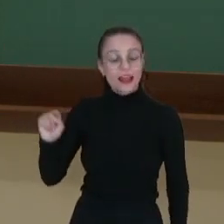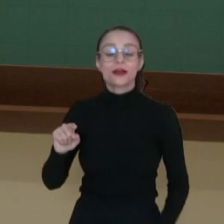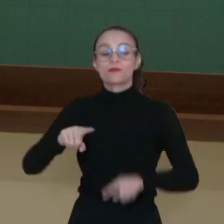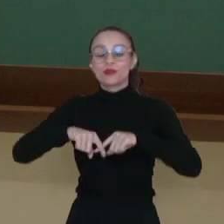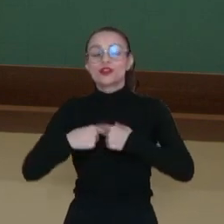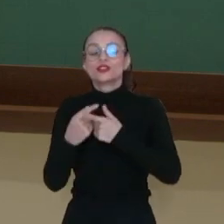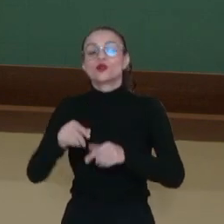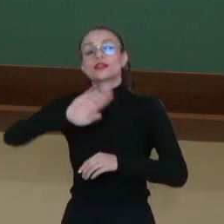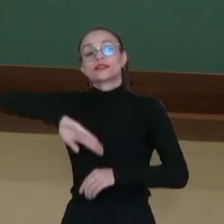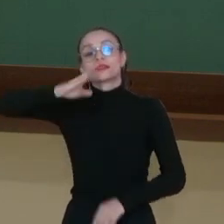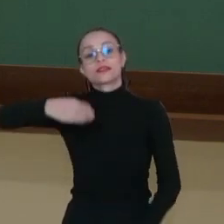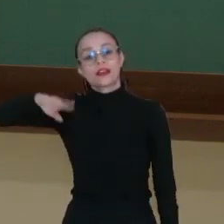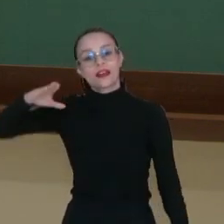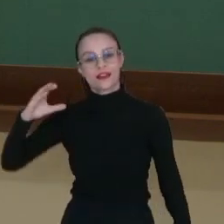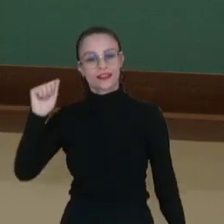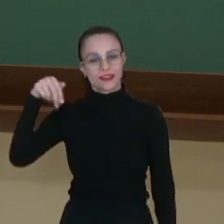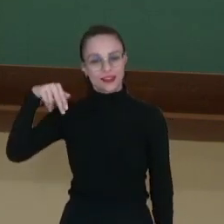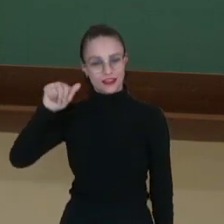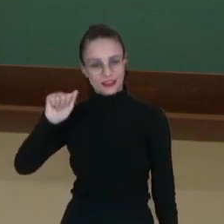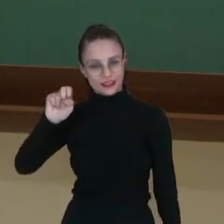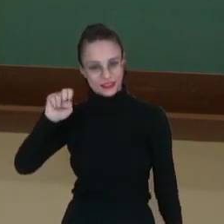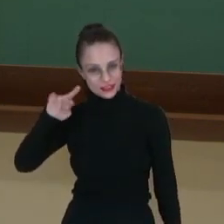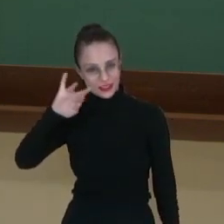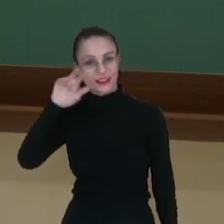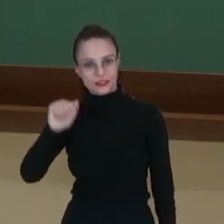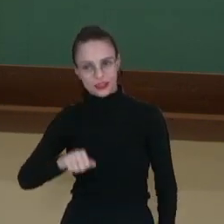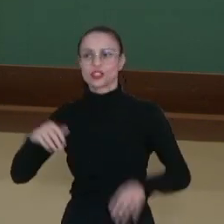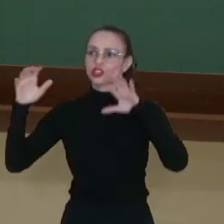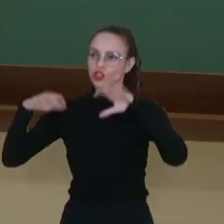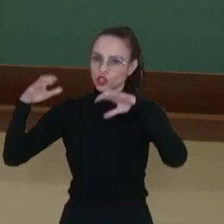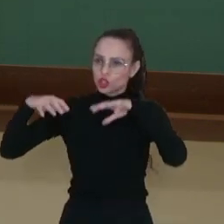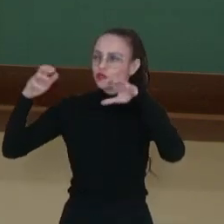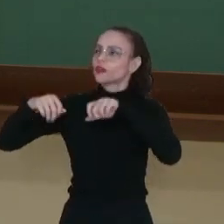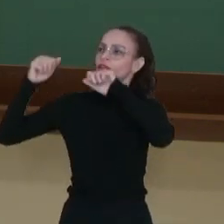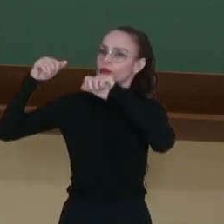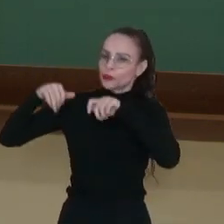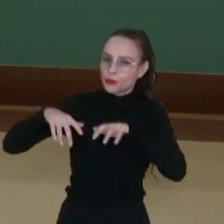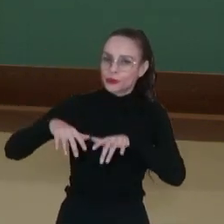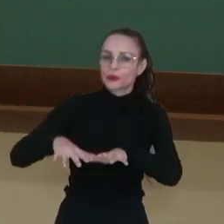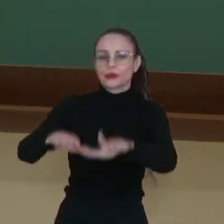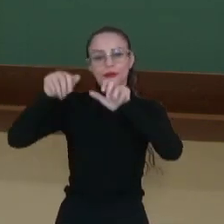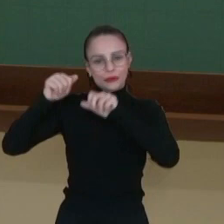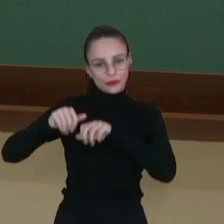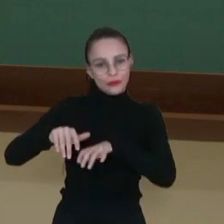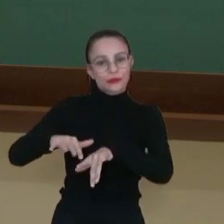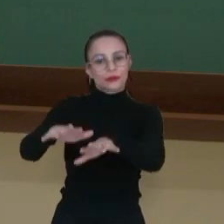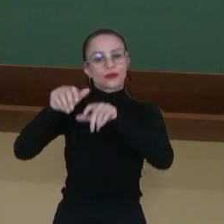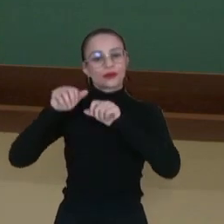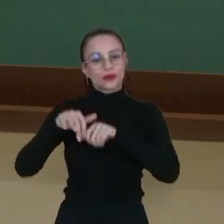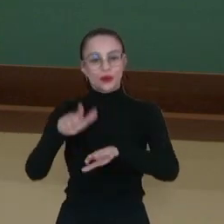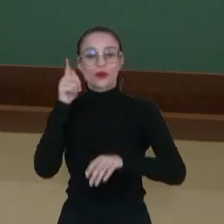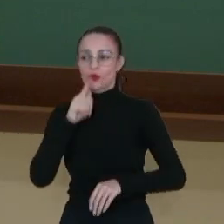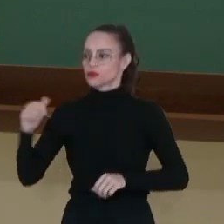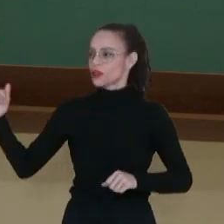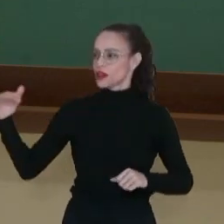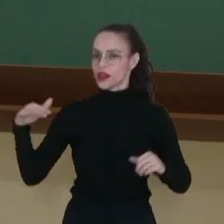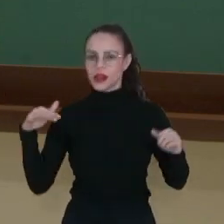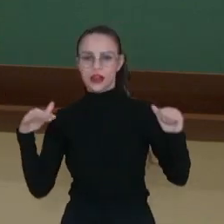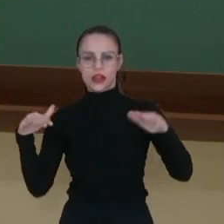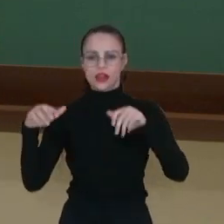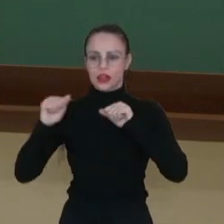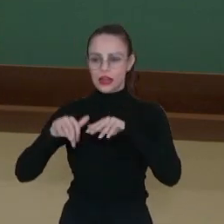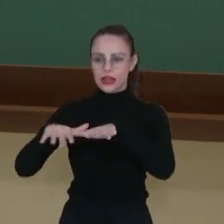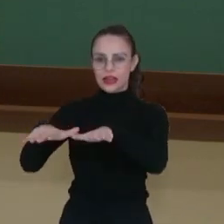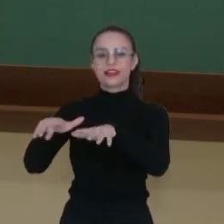Canastra, que é uma região mais chuvosa. Então vai alimentando esse rio com água e ele vai se deslocando para o sertão do